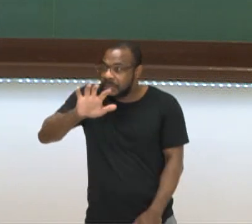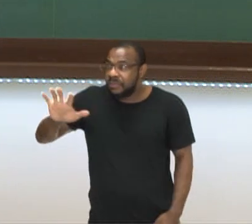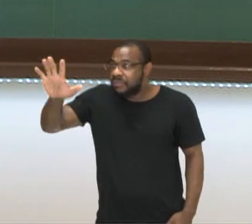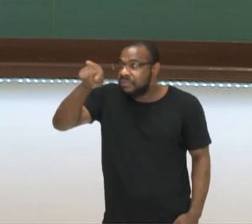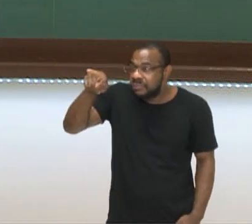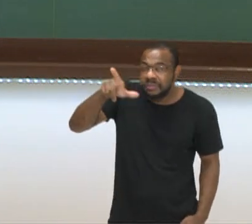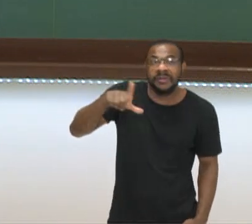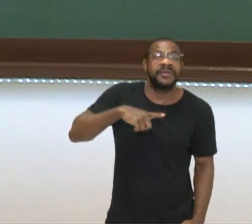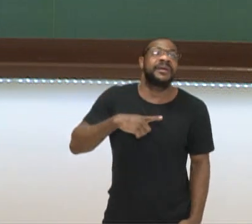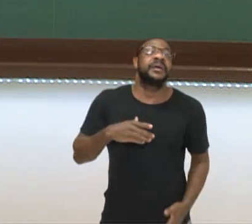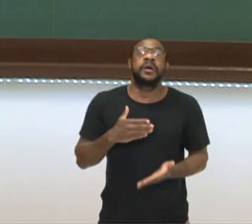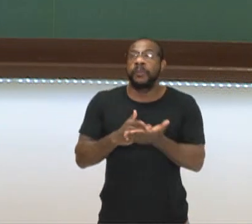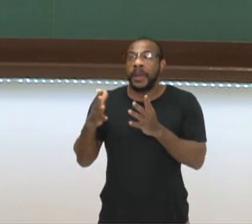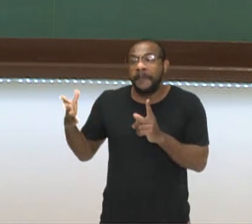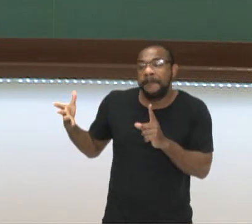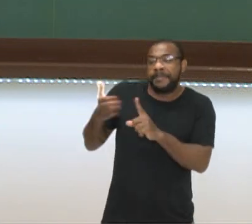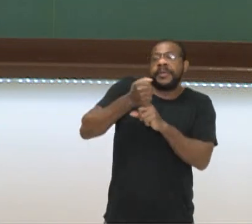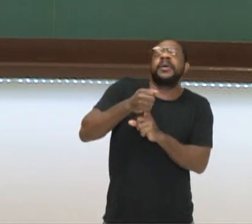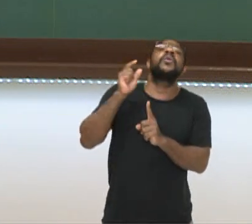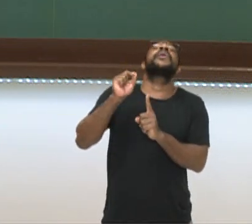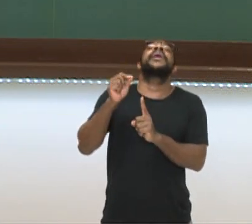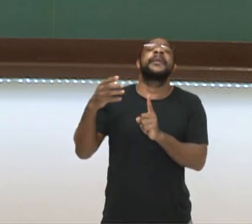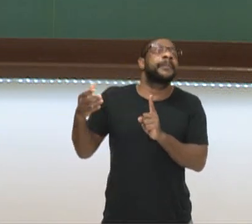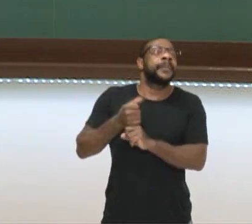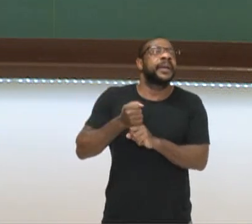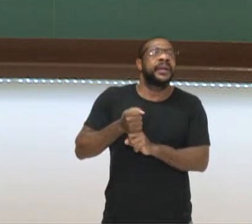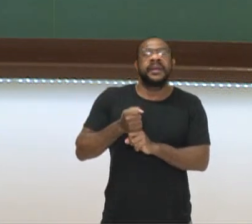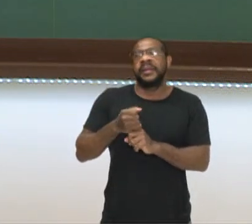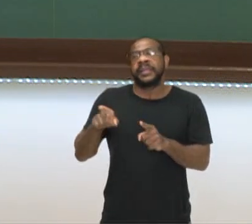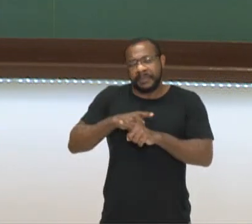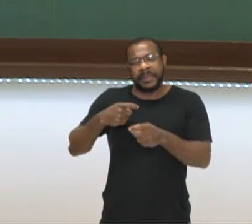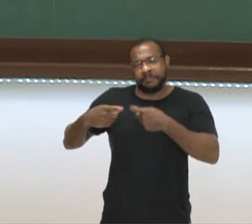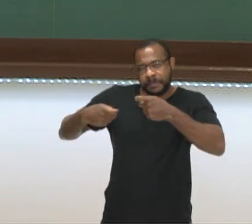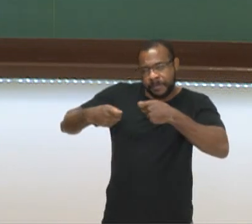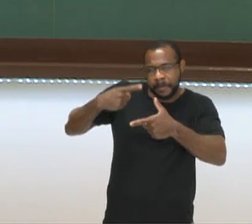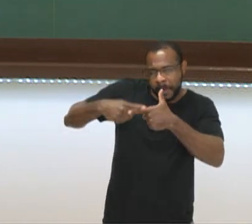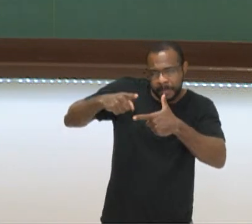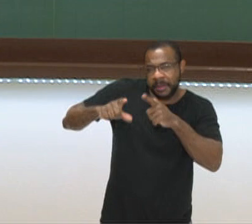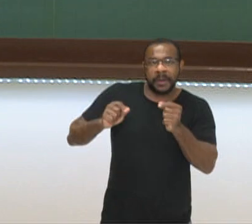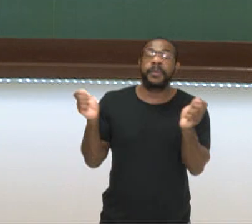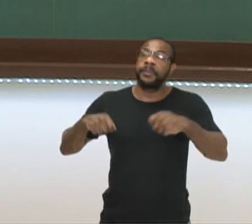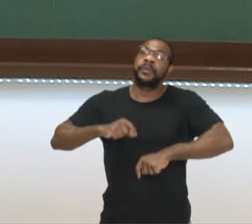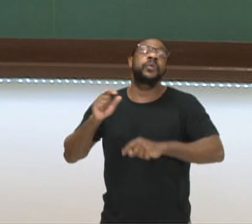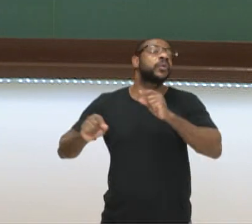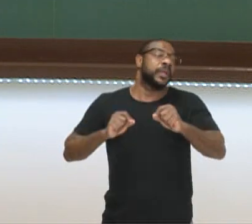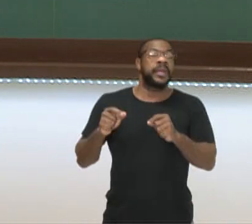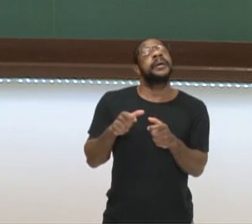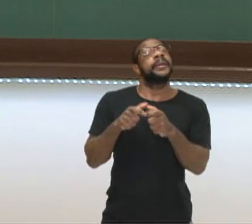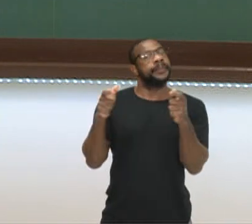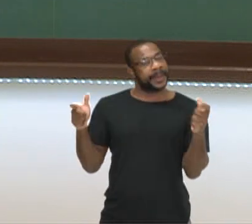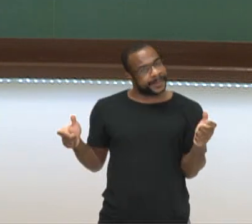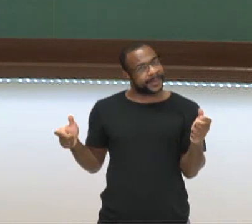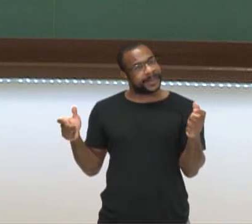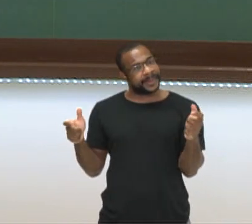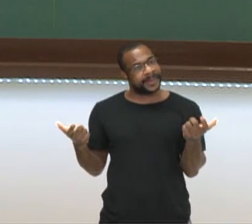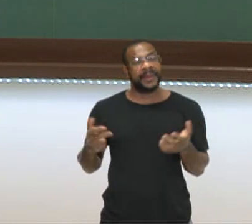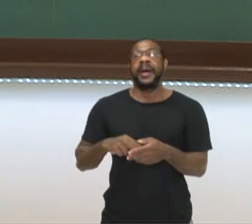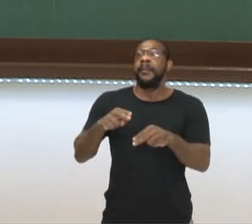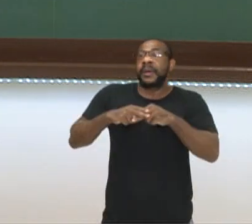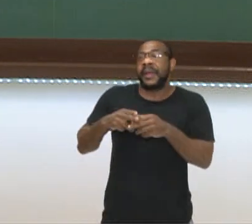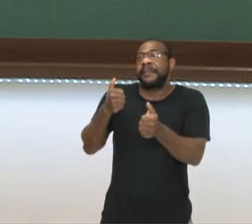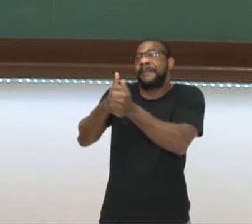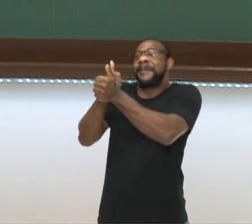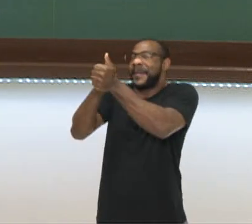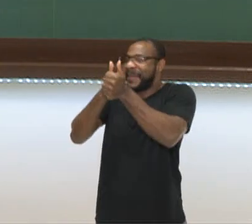vão acabar sendo dominados ou entrando em conflito com uma possibilidade bem maior, por causa da sua